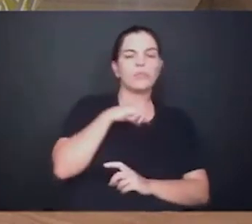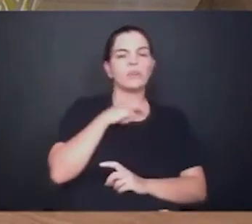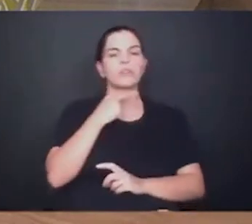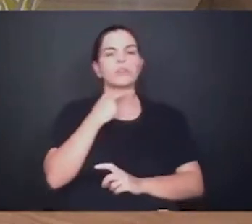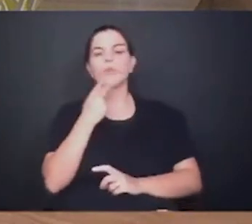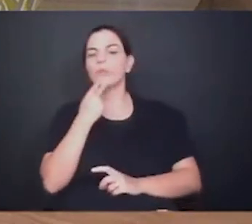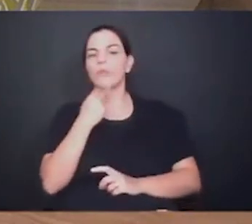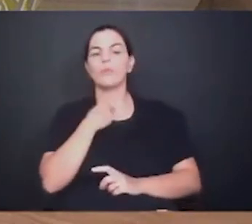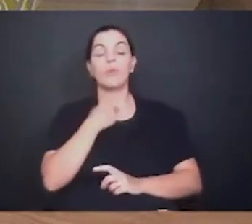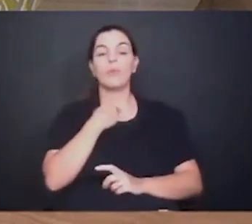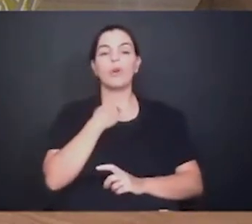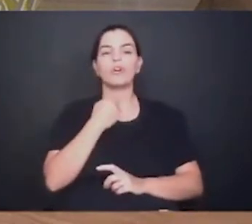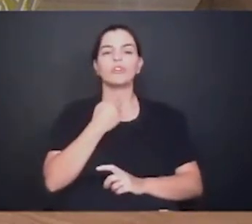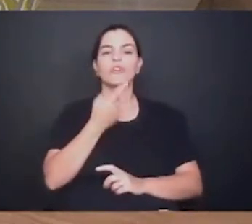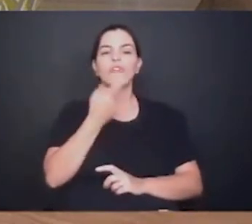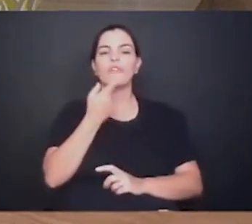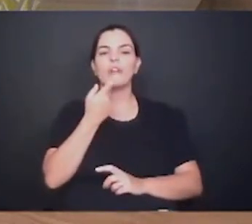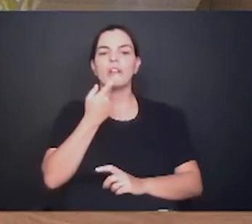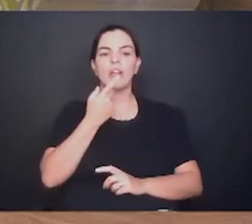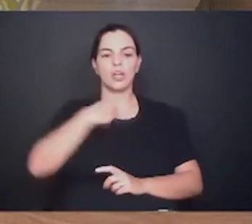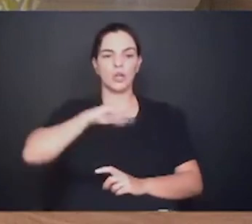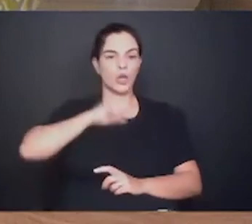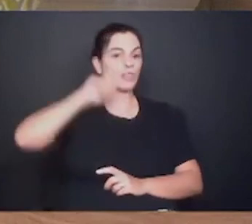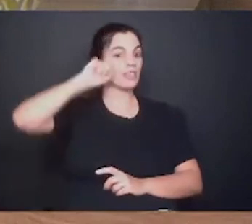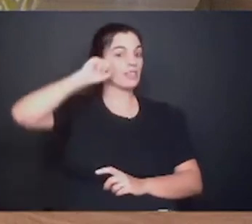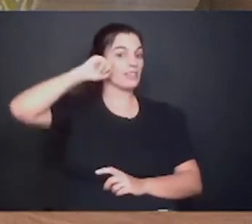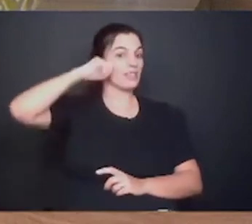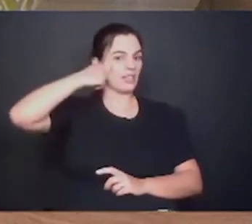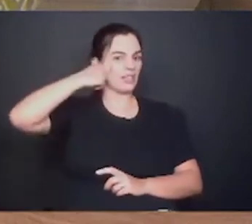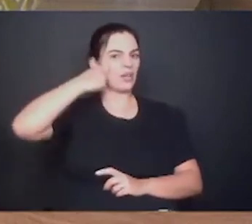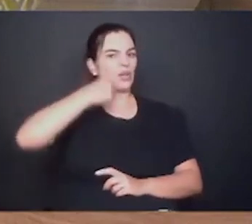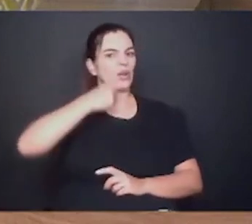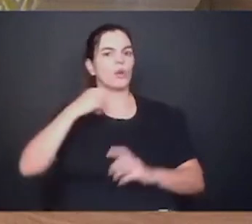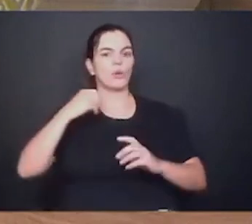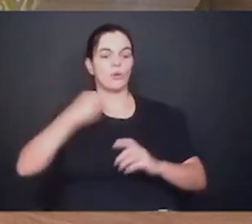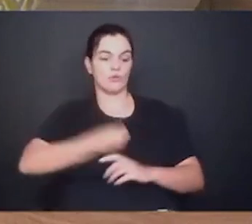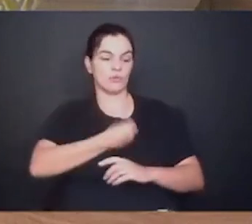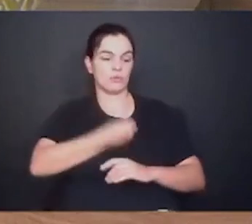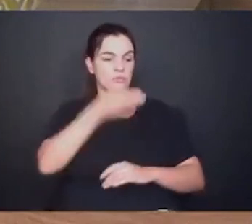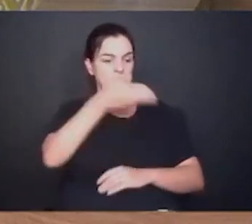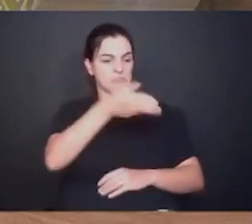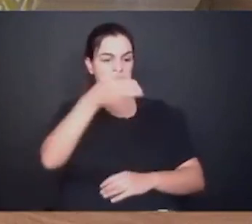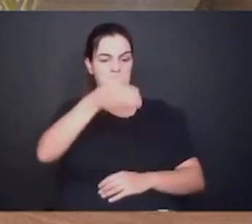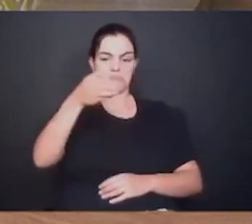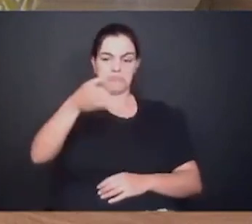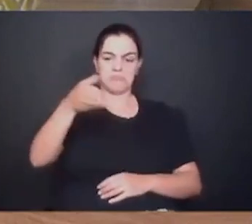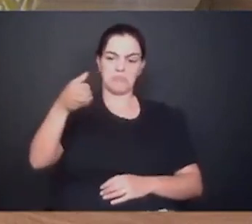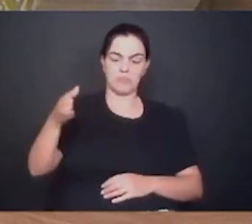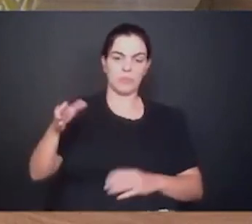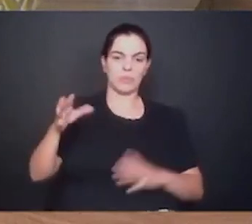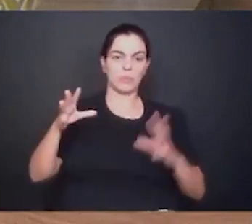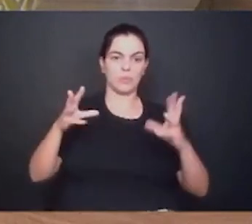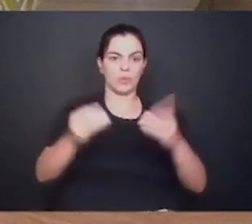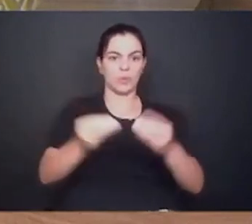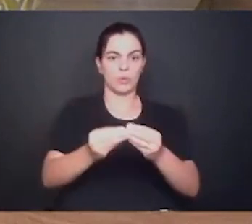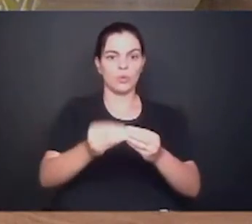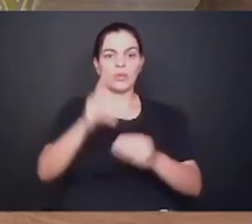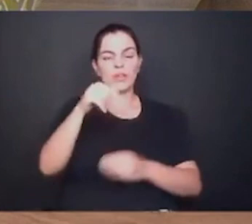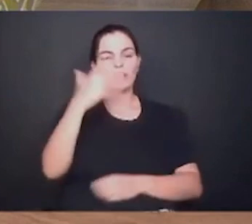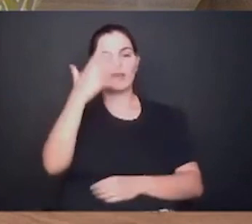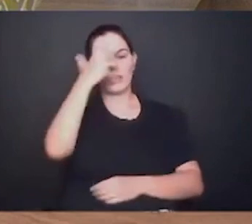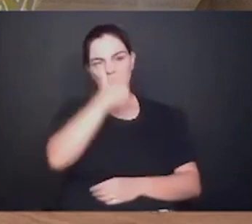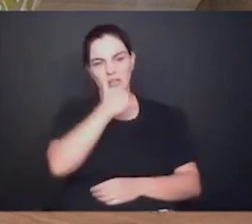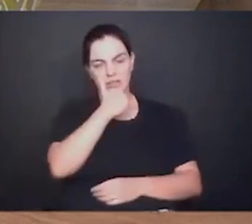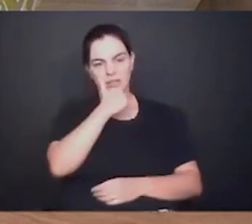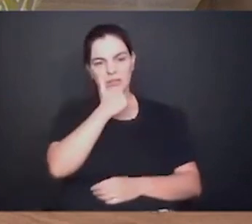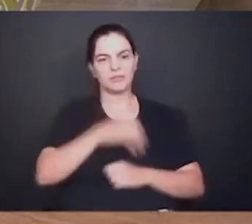negro, está em tudo. E em tudo, ele é lindo. Agora, é sim, sobre reintegração segundos. De posses. Eu sigo